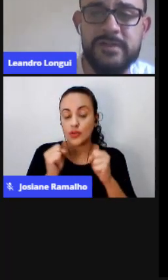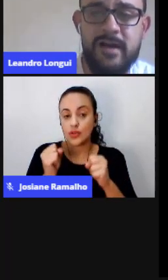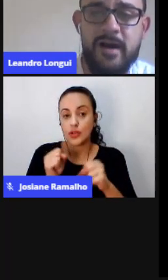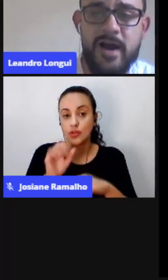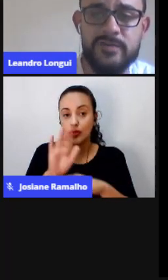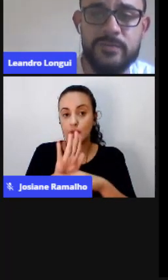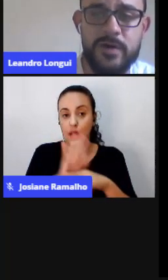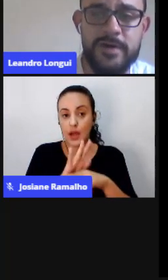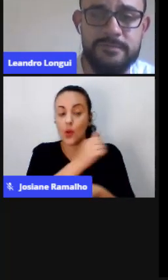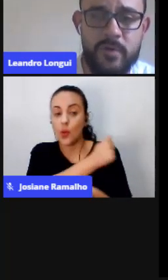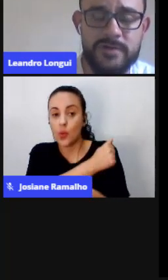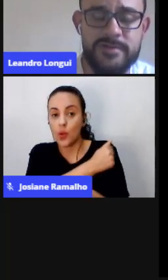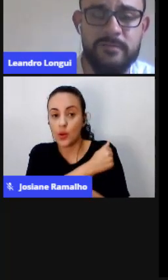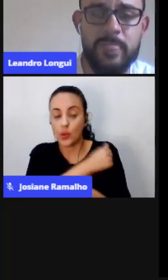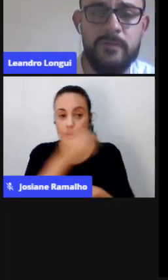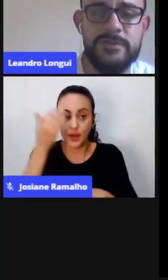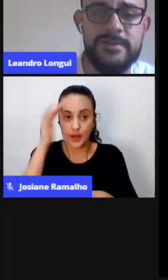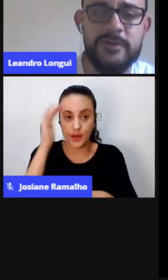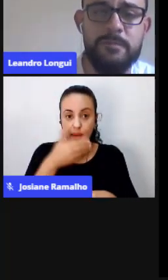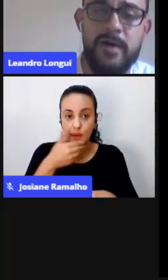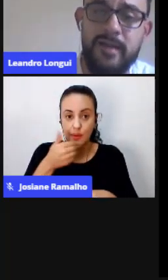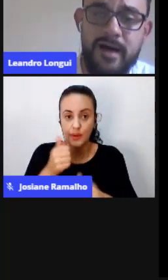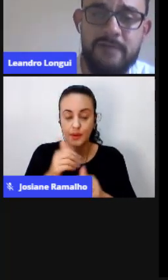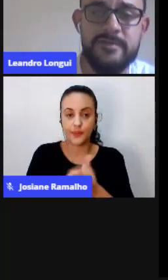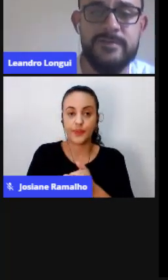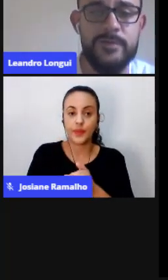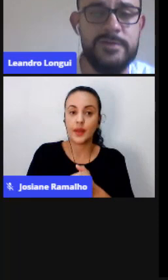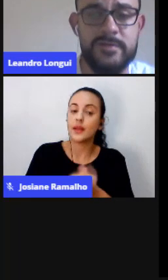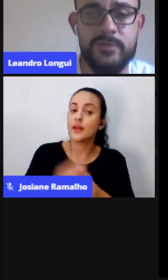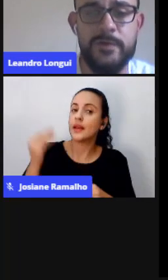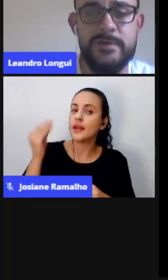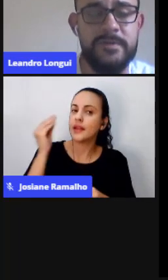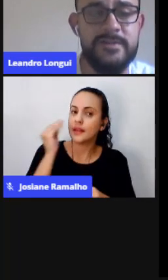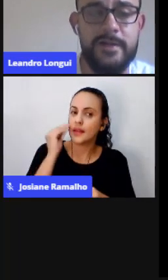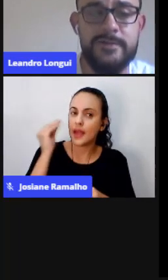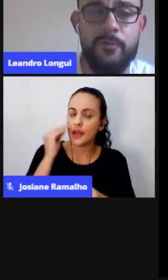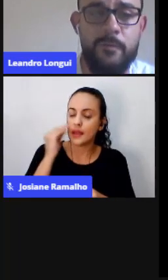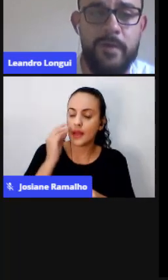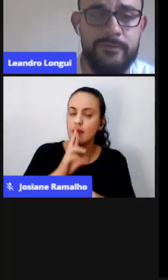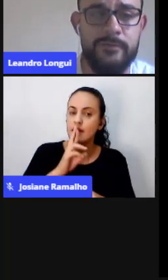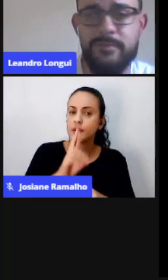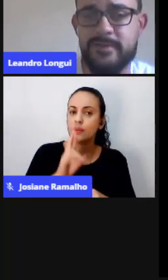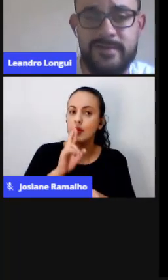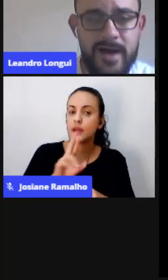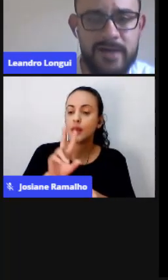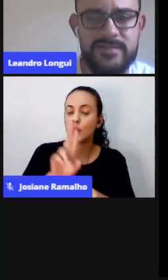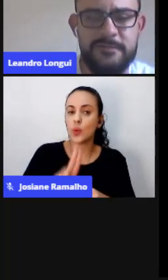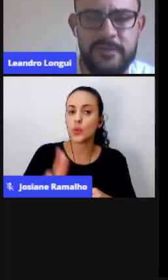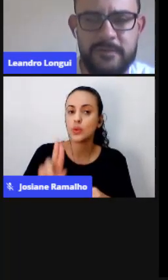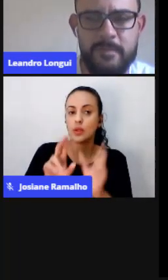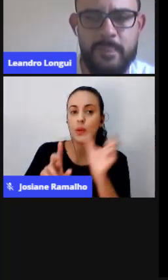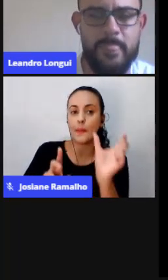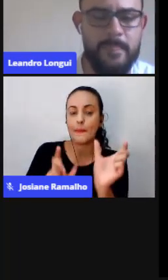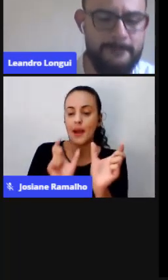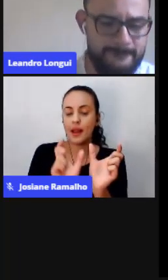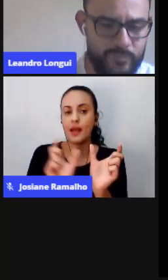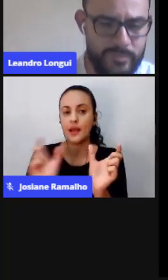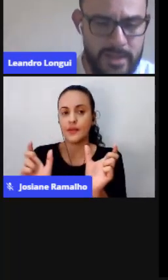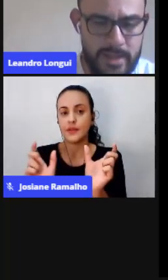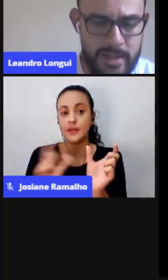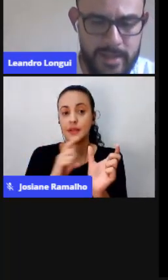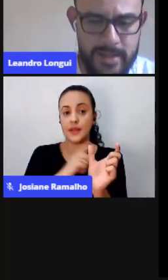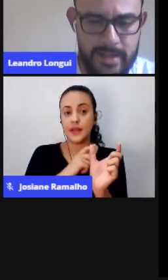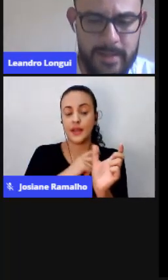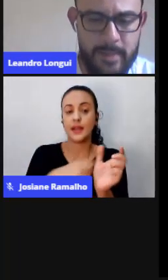Procure justificar a sua resposta utilizando palavras ou expressões presentes no documento, passagens, enfim.